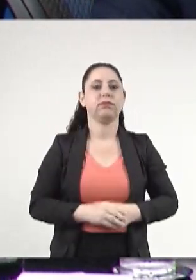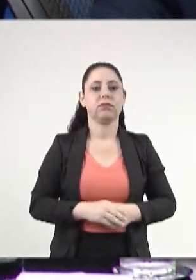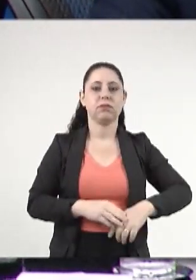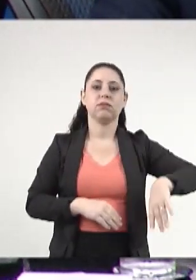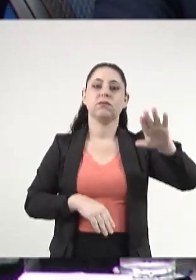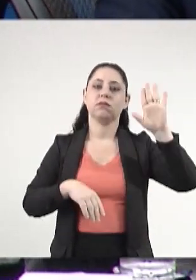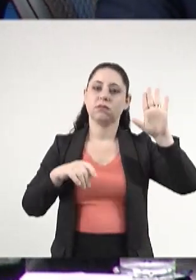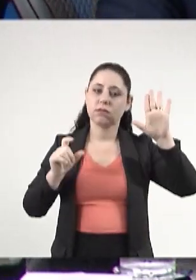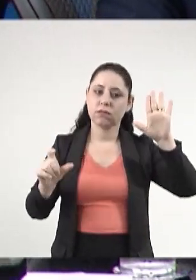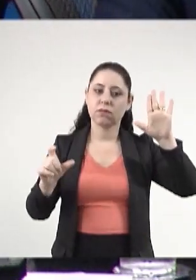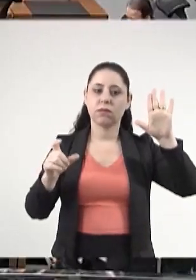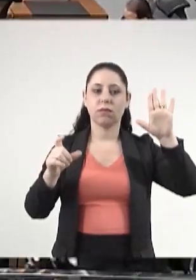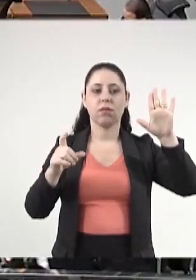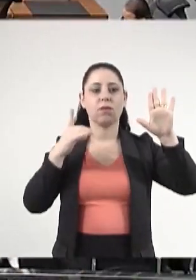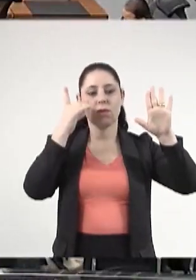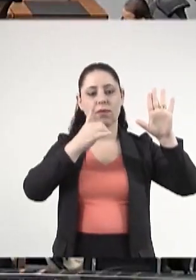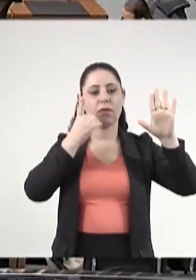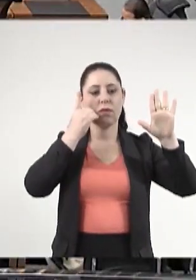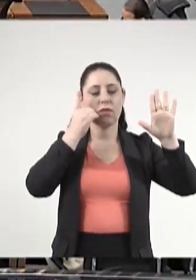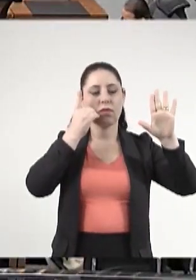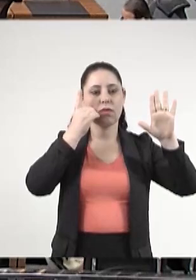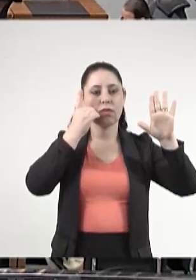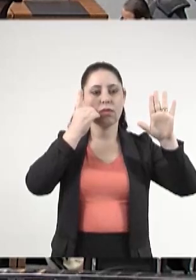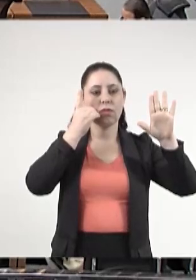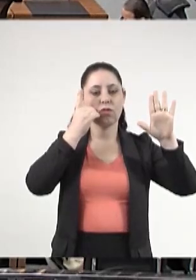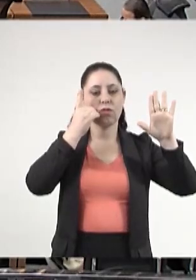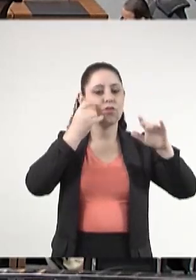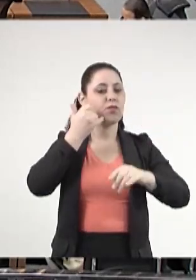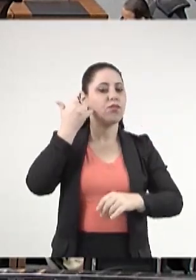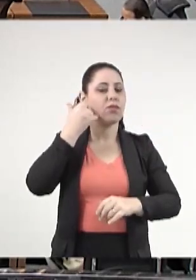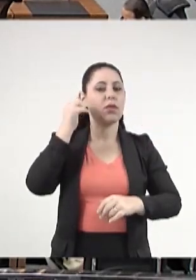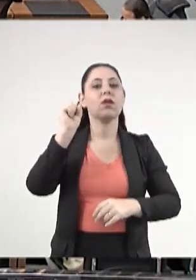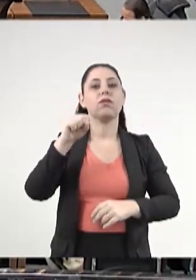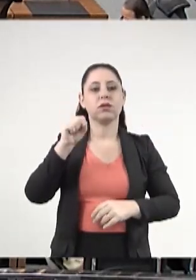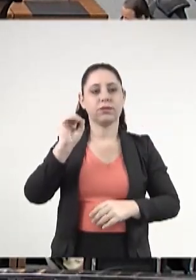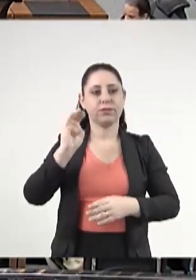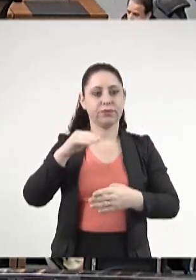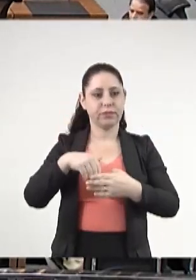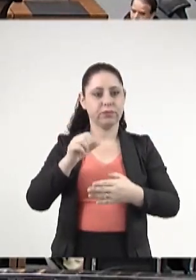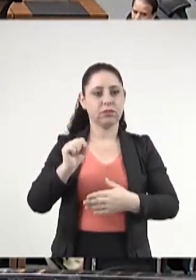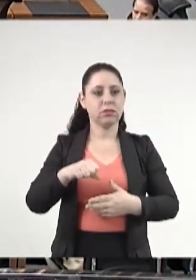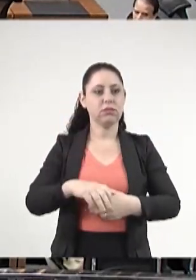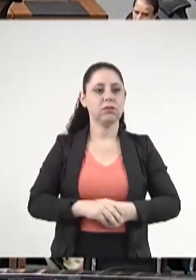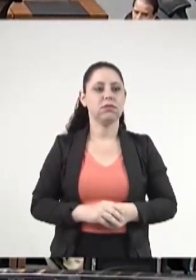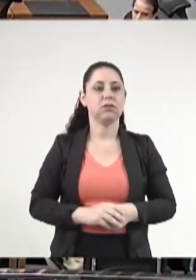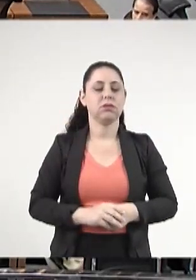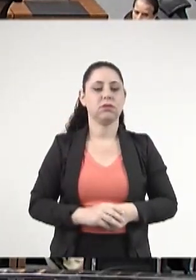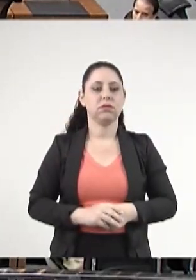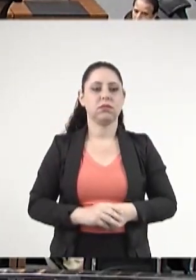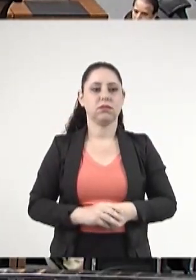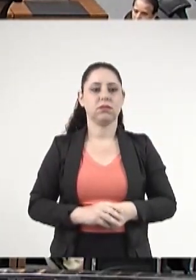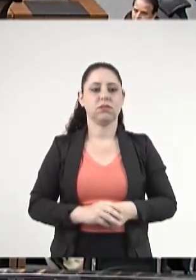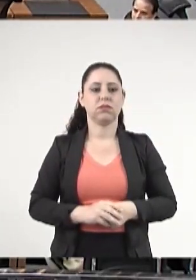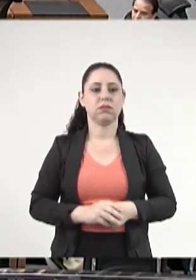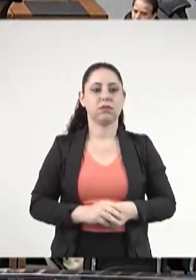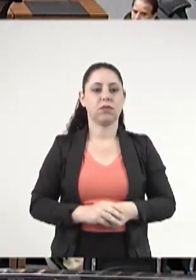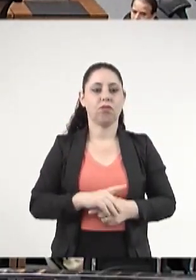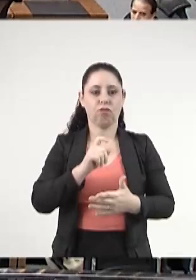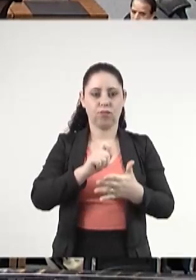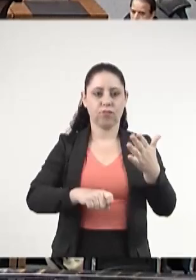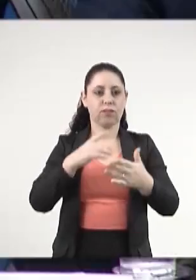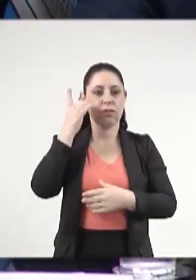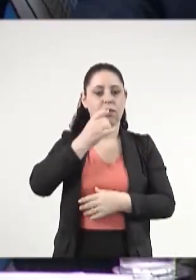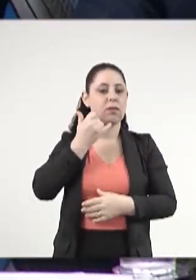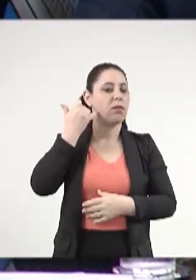Pela ordem, senhor presidente. Com a palavra pela ordem, ilustre deputado Jamilson. Voto sim. Votou sim também. Anotado,